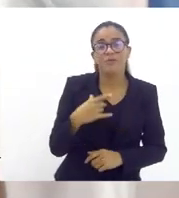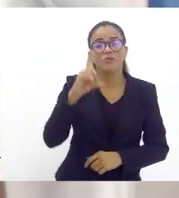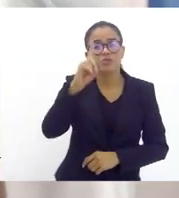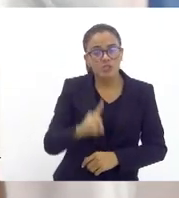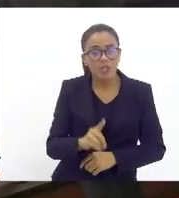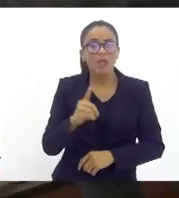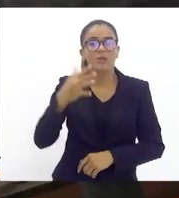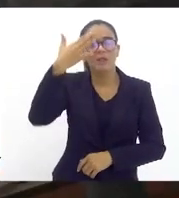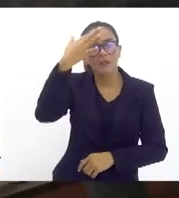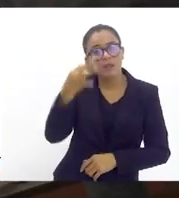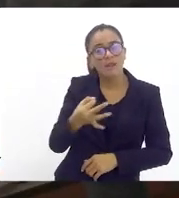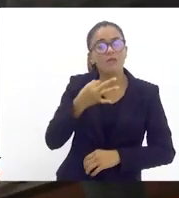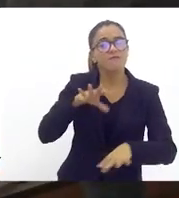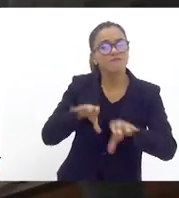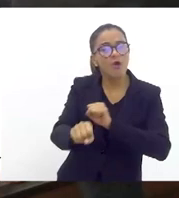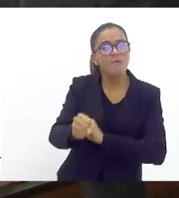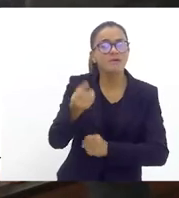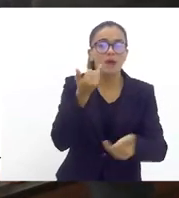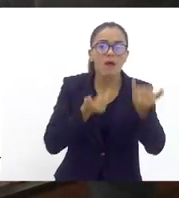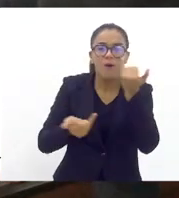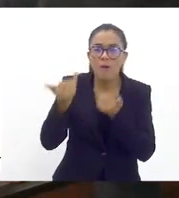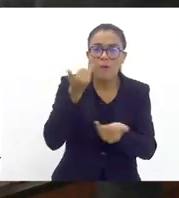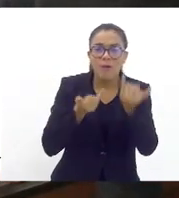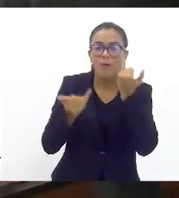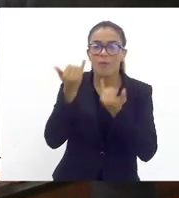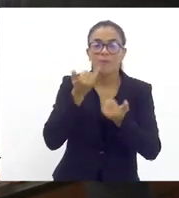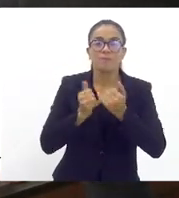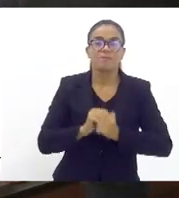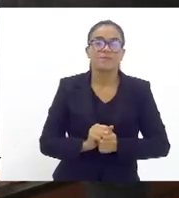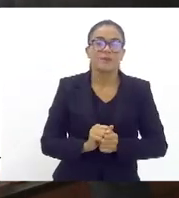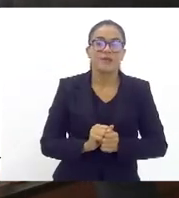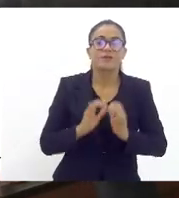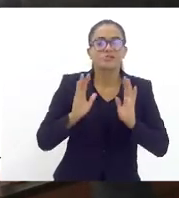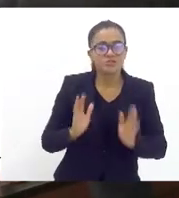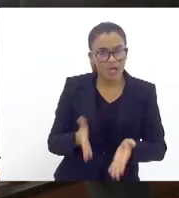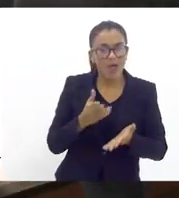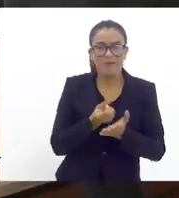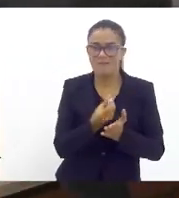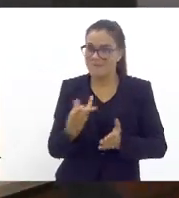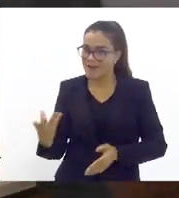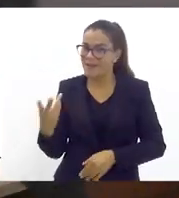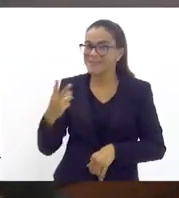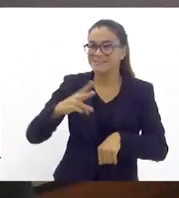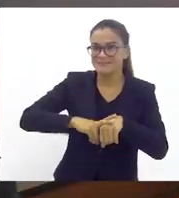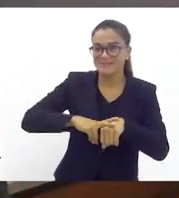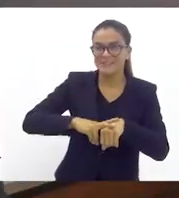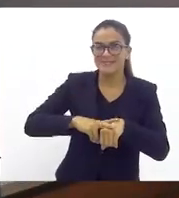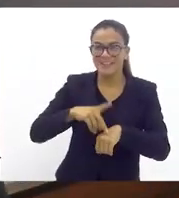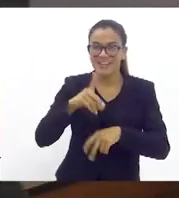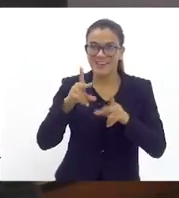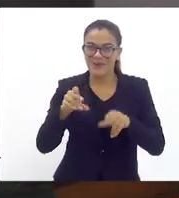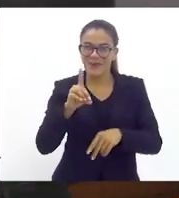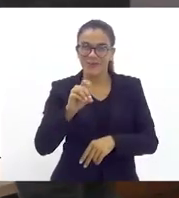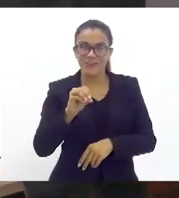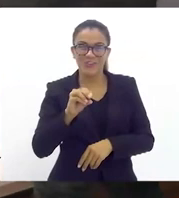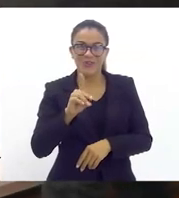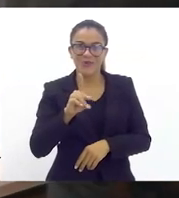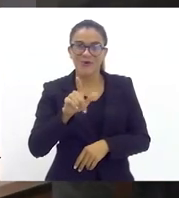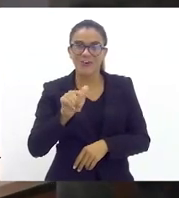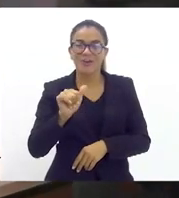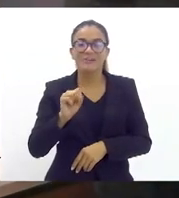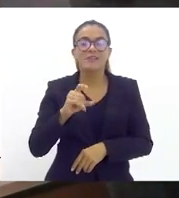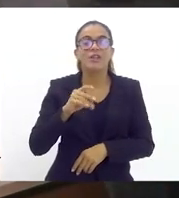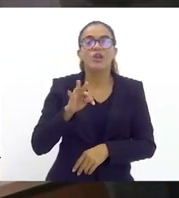mesmo, de entendimento, de formação dessa população. E cair já muitas vezes também, como o Douglas mencionou, na situação